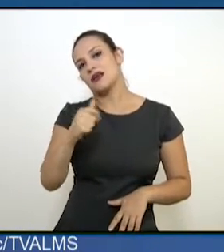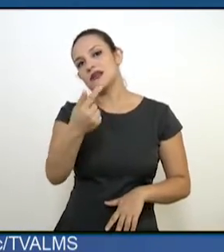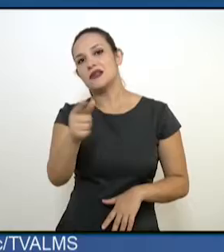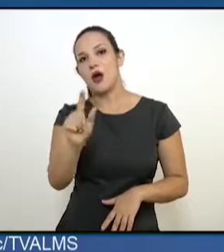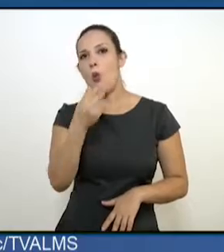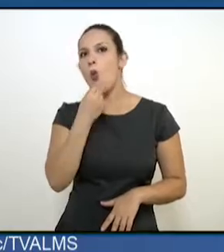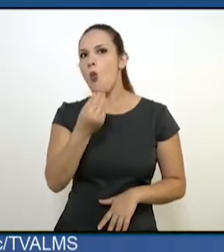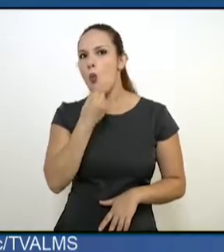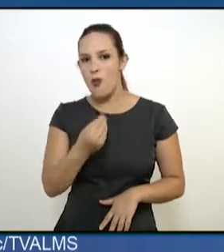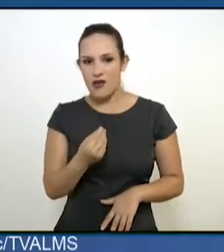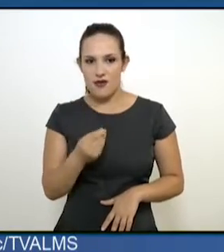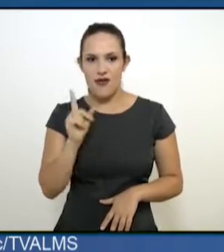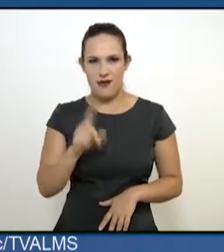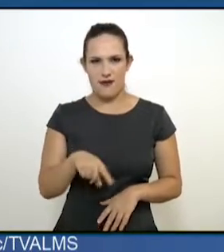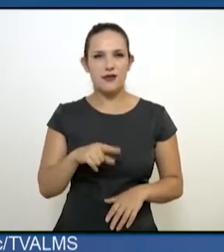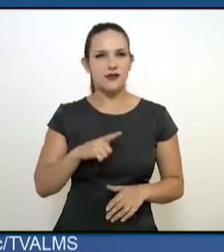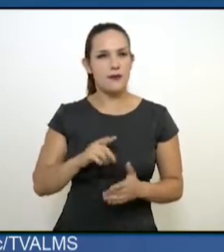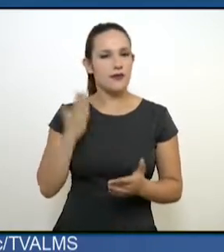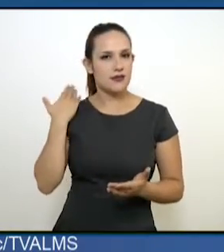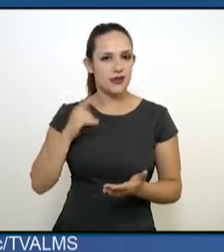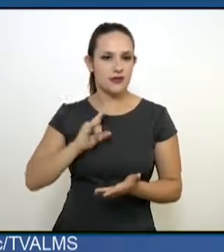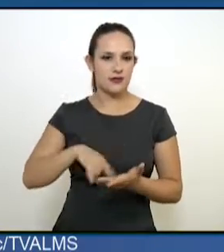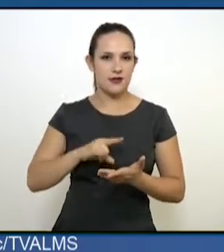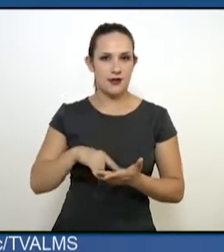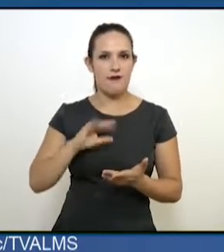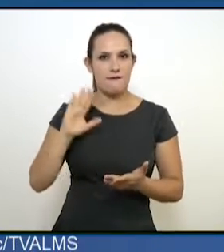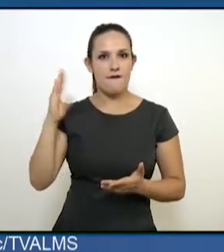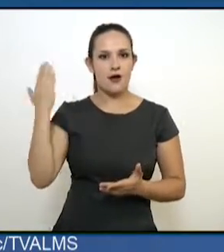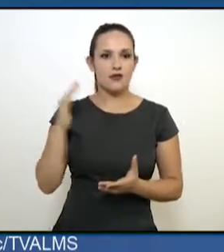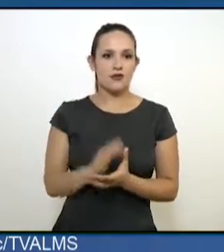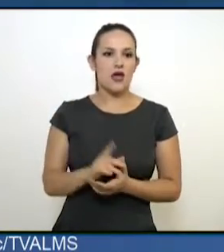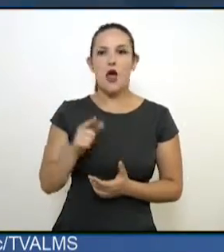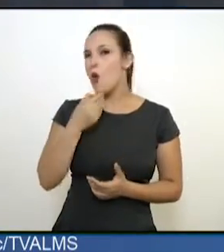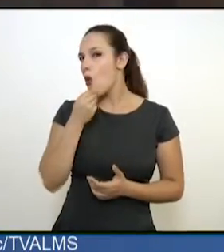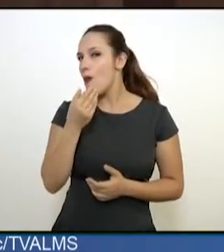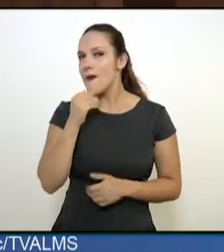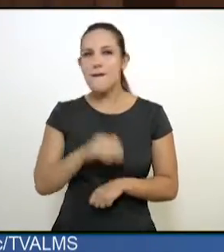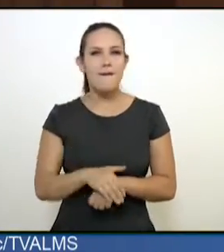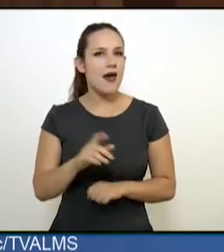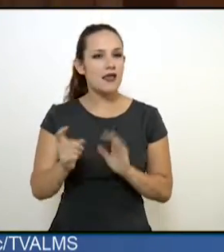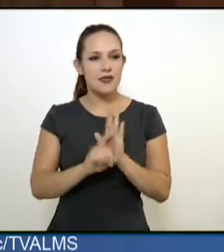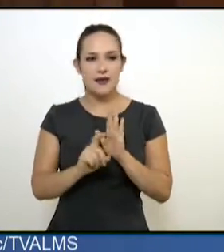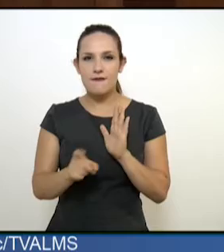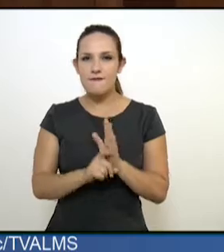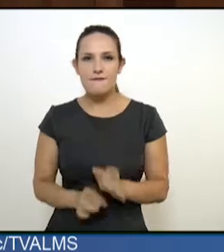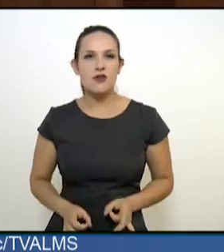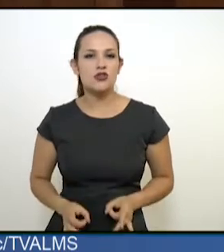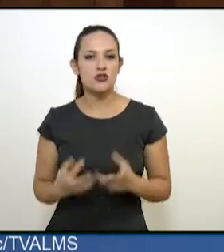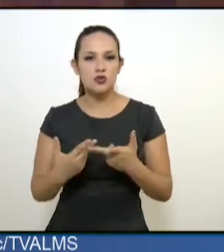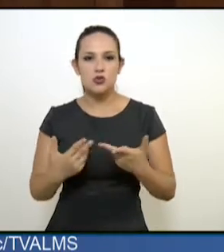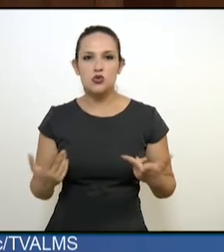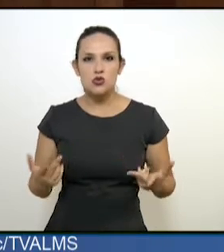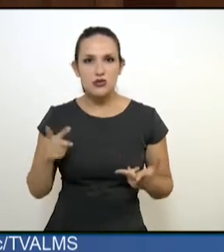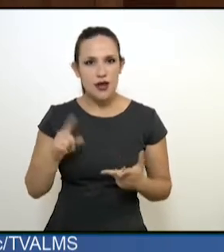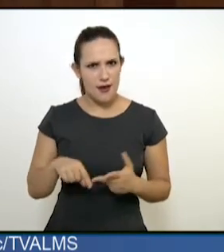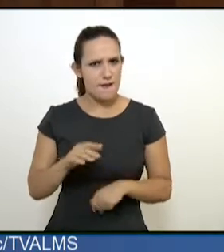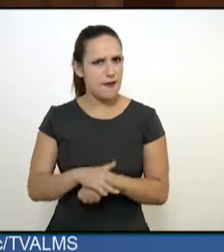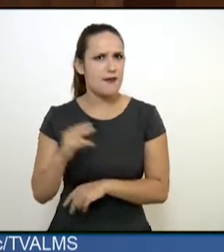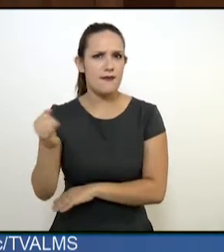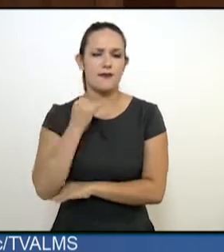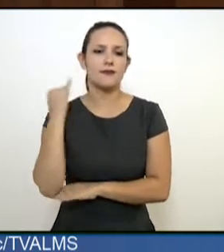falso, o Galã é tido como um dos narcotraficantes mais importantes da região de fronteira,